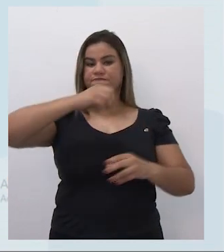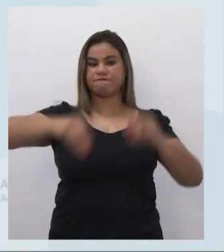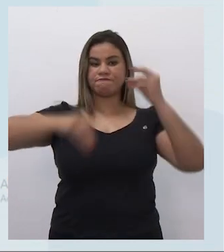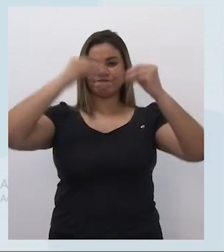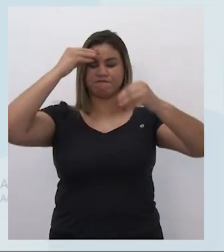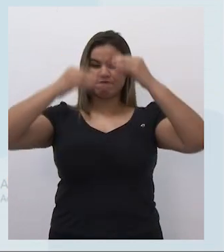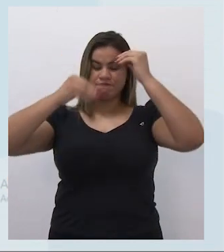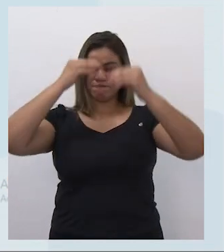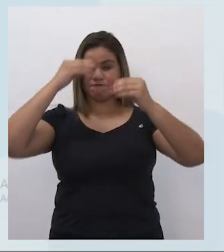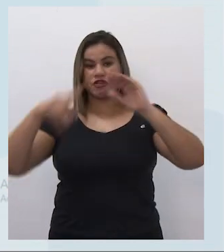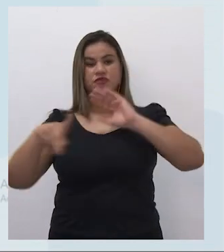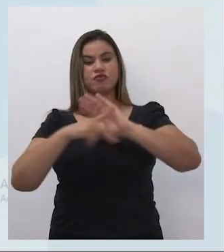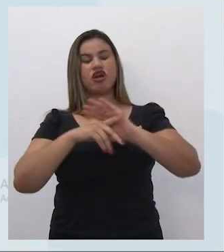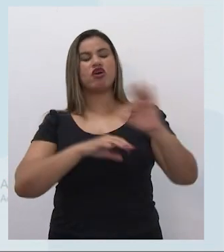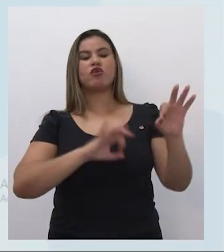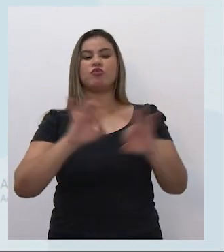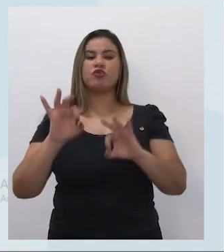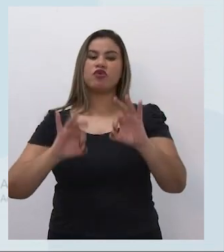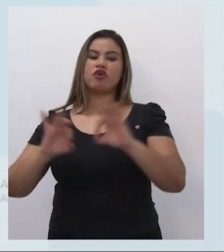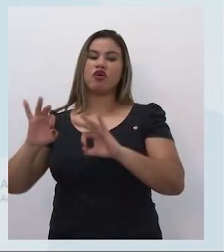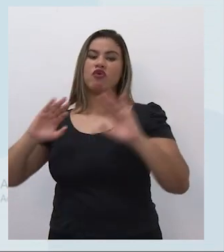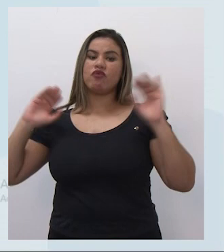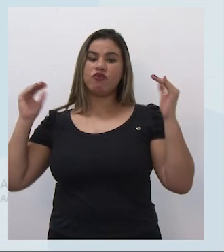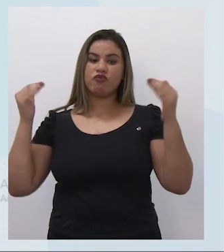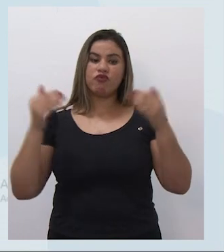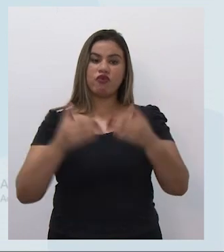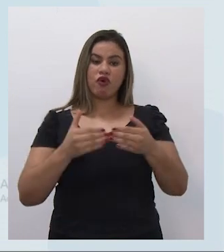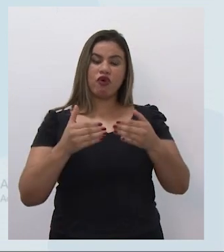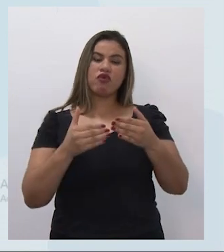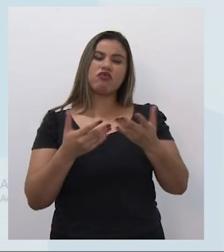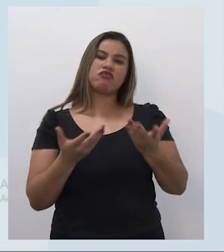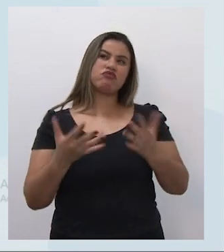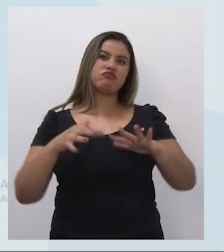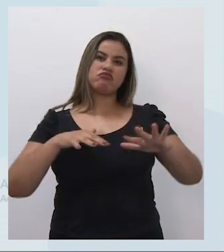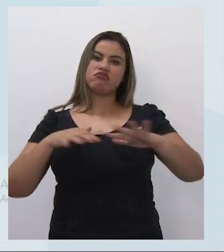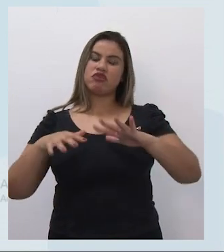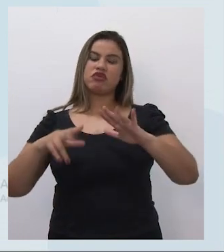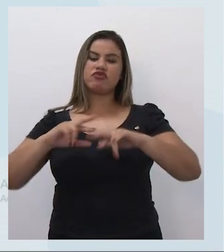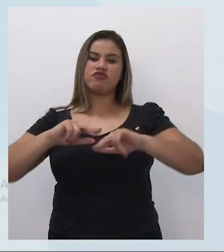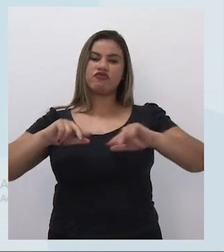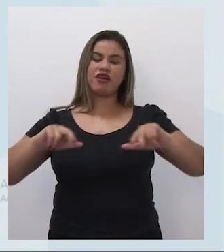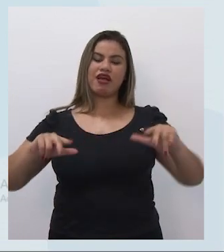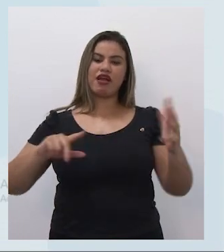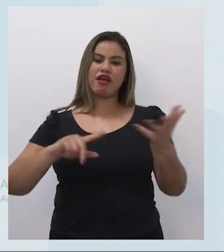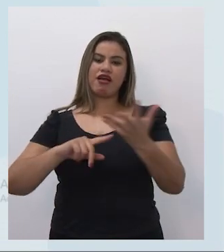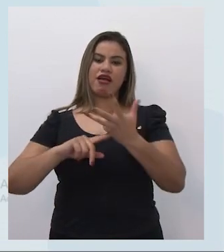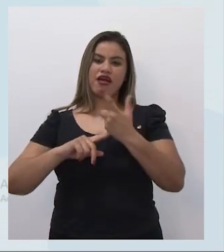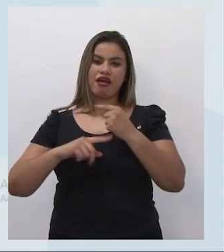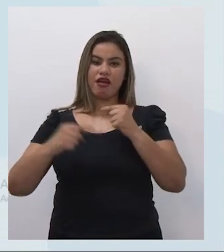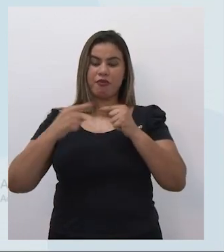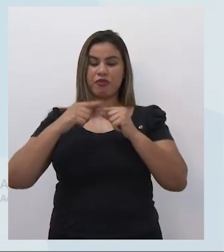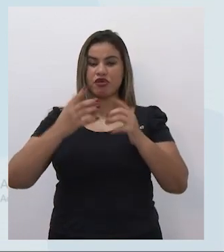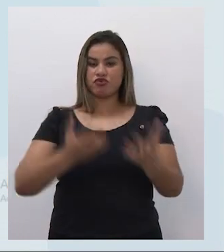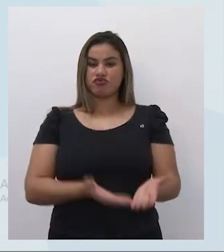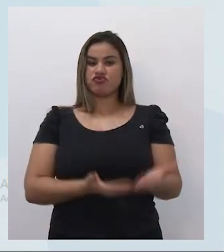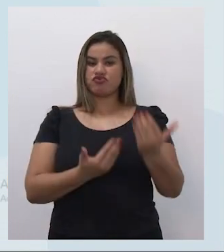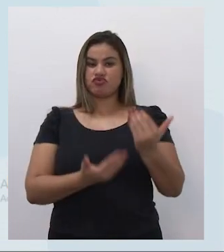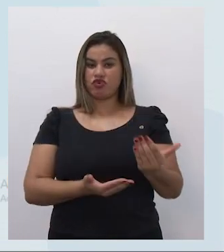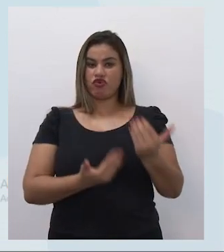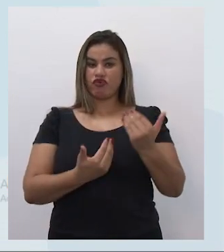prático de projetos voltados para manifestações artísticas, sobretudo da juventude, tem um